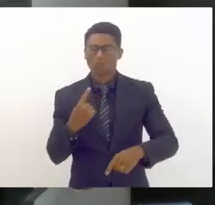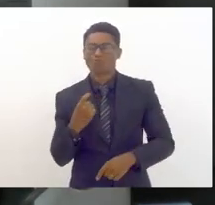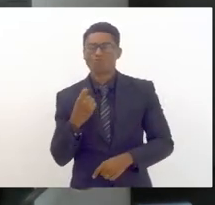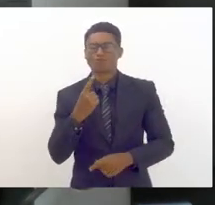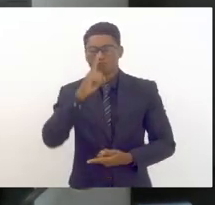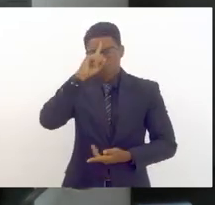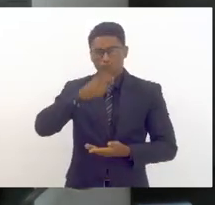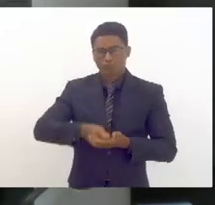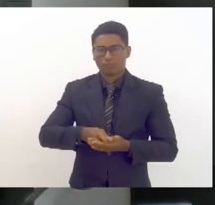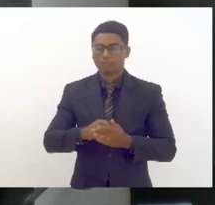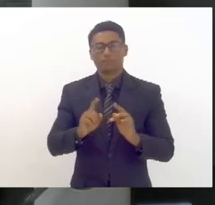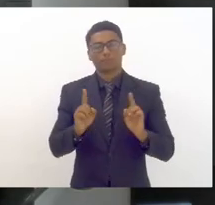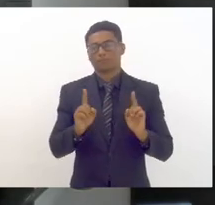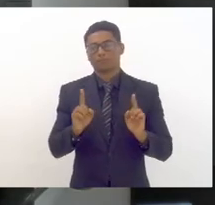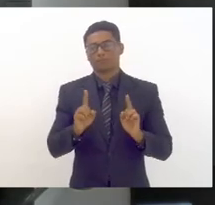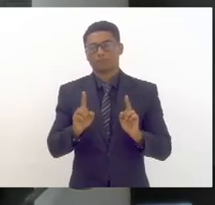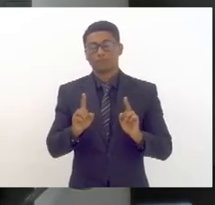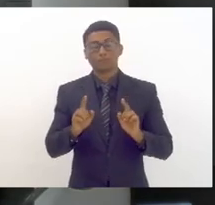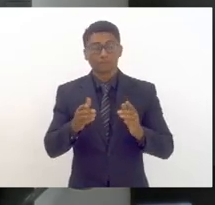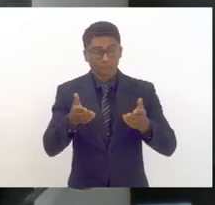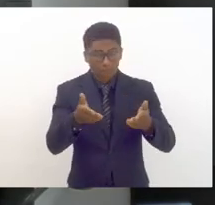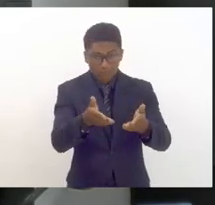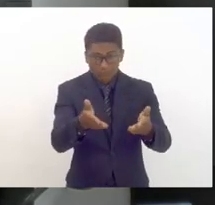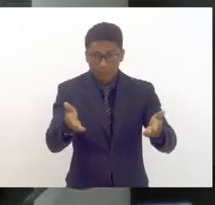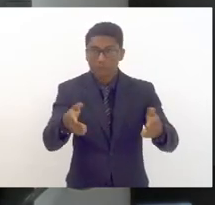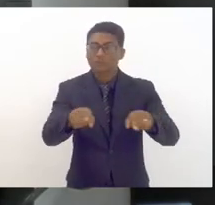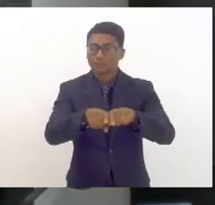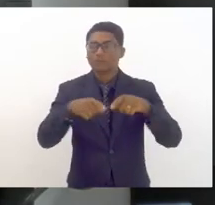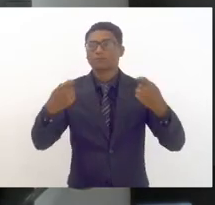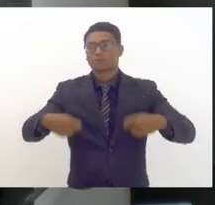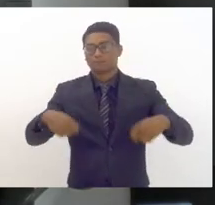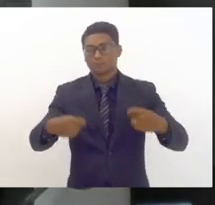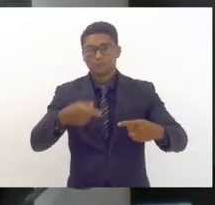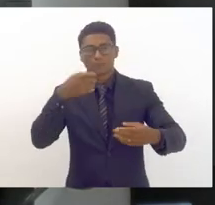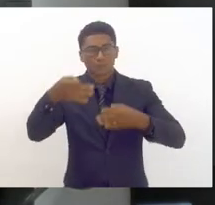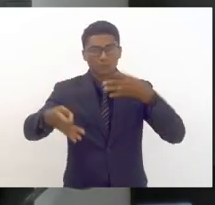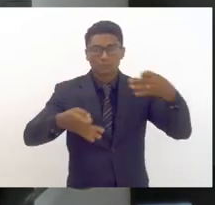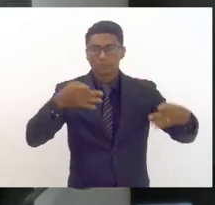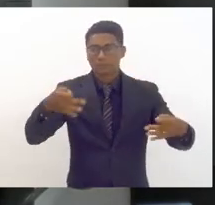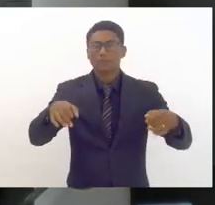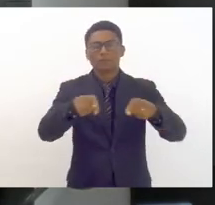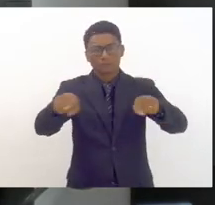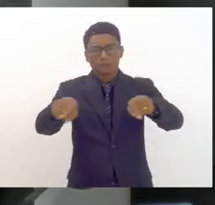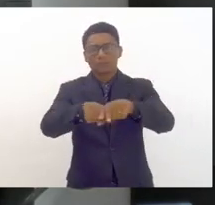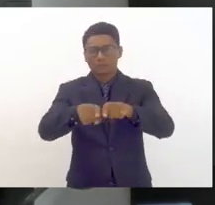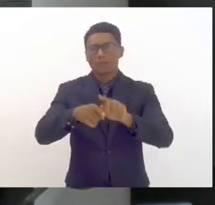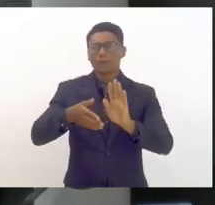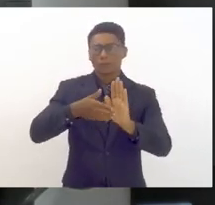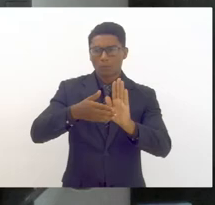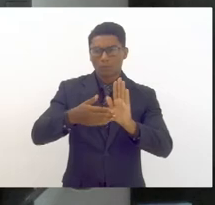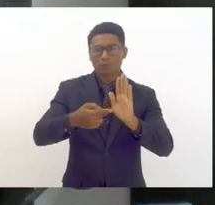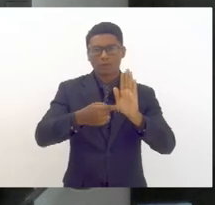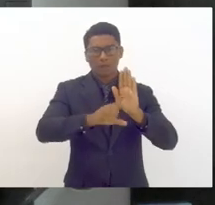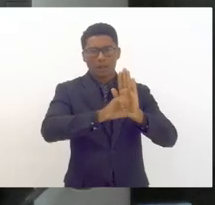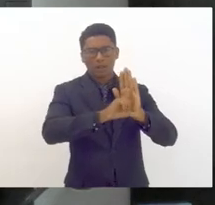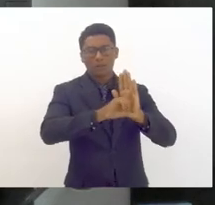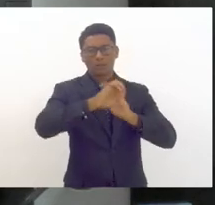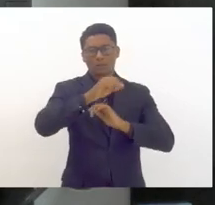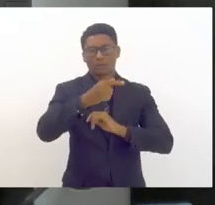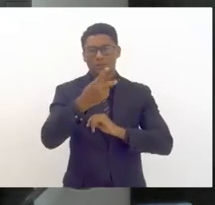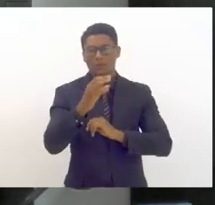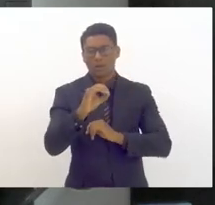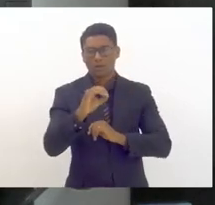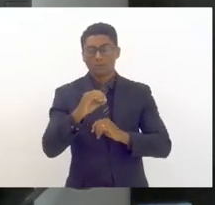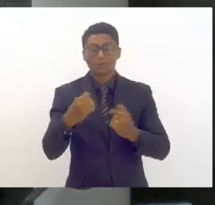é, desse corpo técnico, a proposta do que hoje é a Lei 9740, tomar uma decisão de alterar